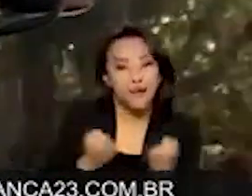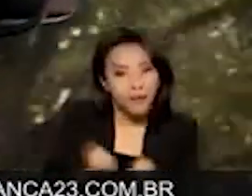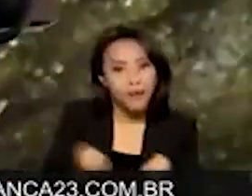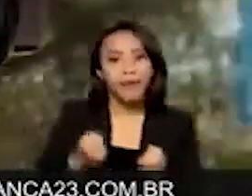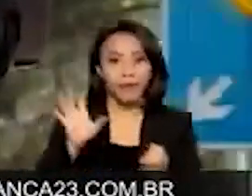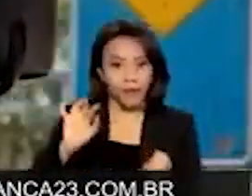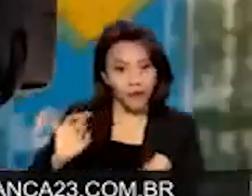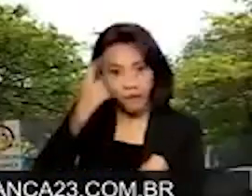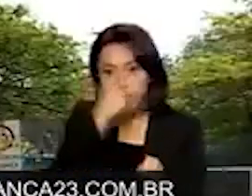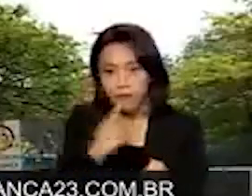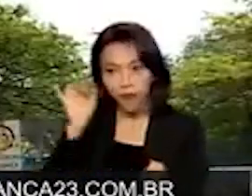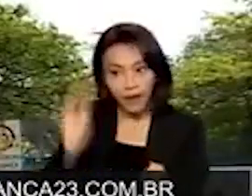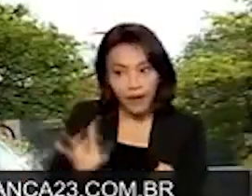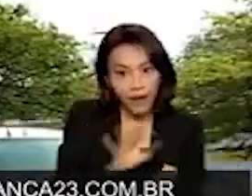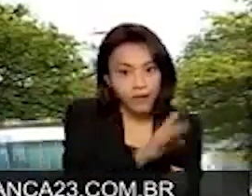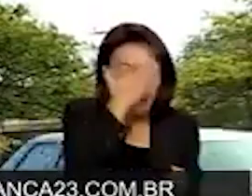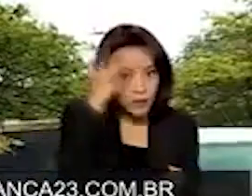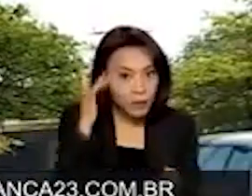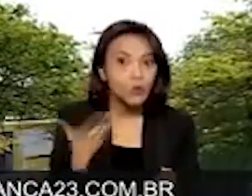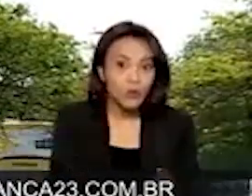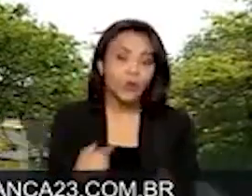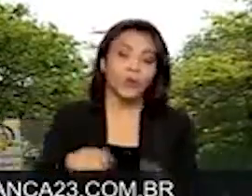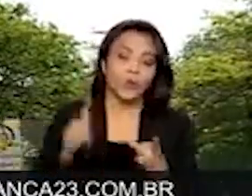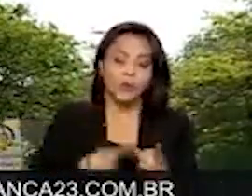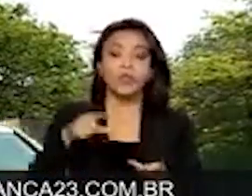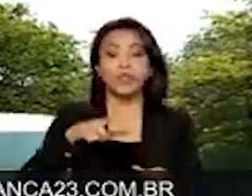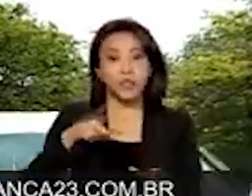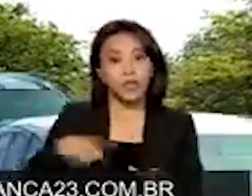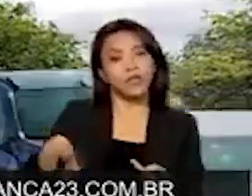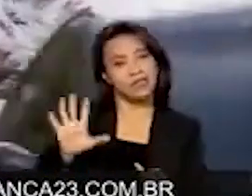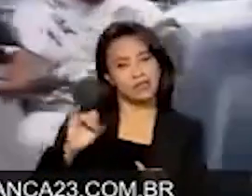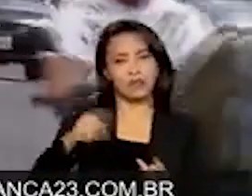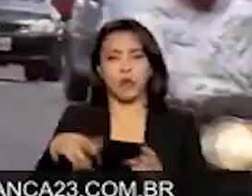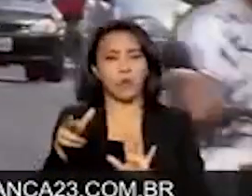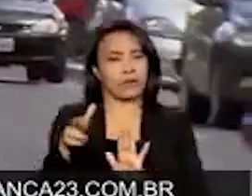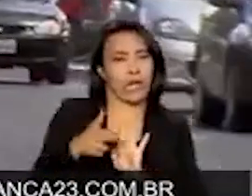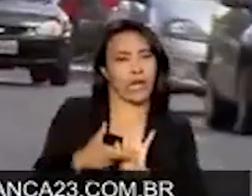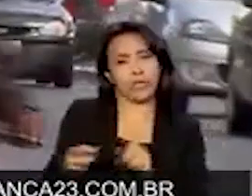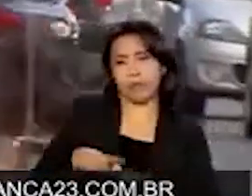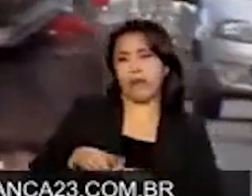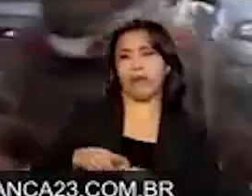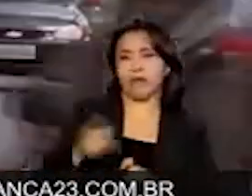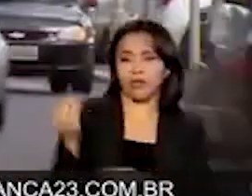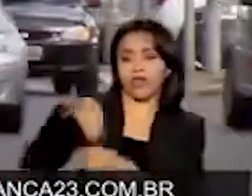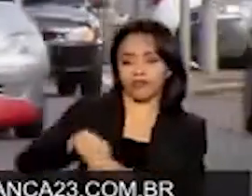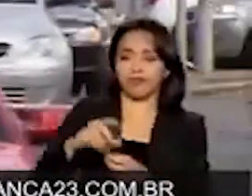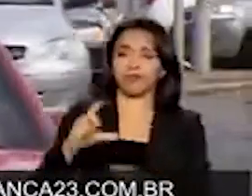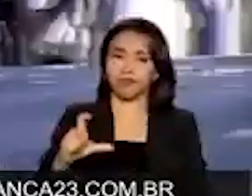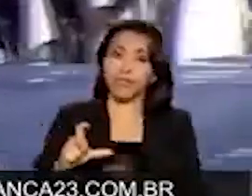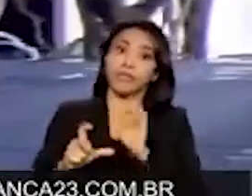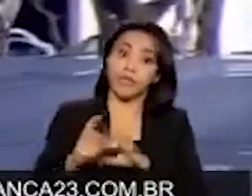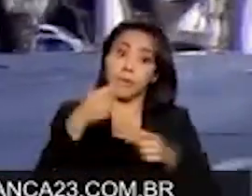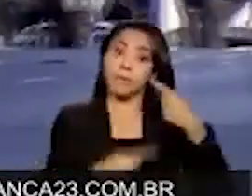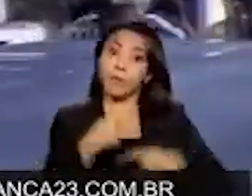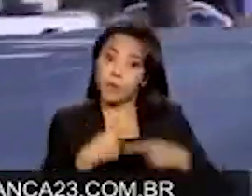para cada condutor, a profissão atual e possíveis restrições médicas. E seguindo a política de inclusão social,